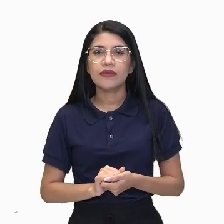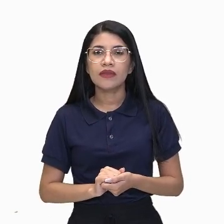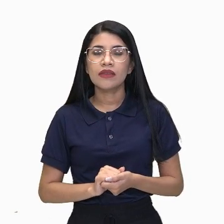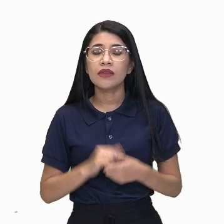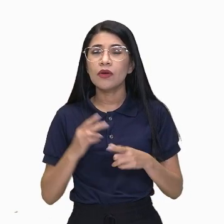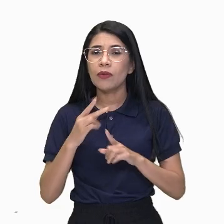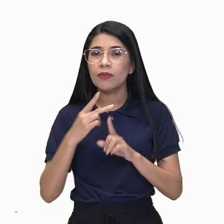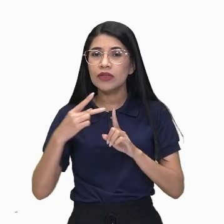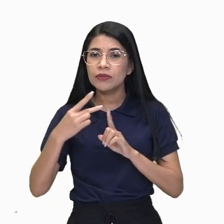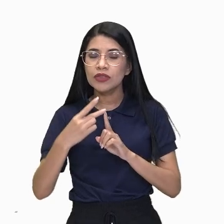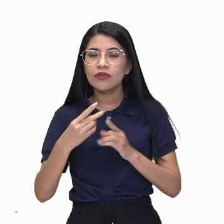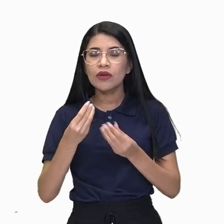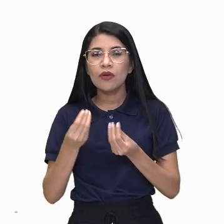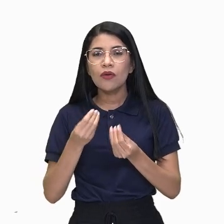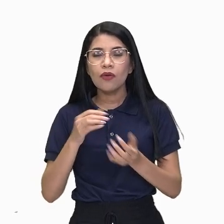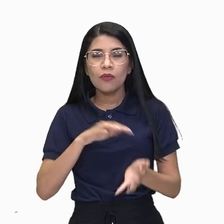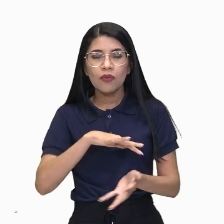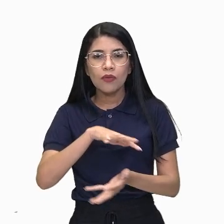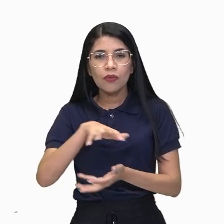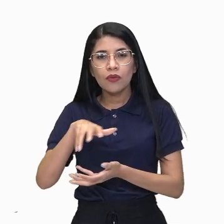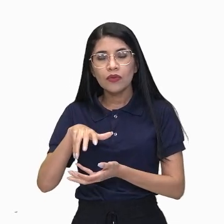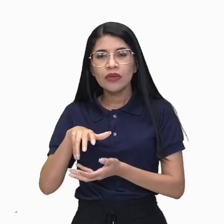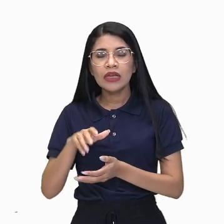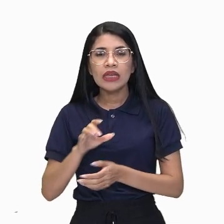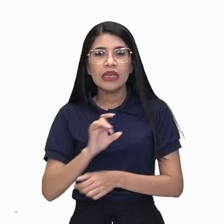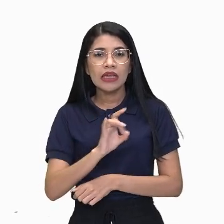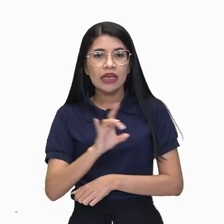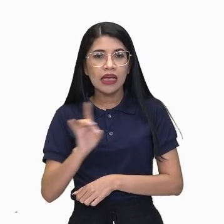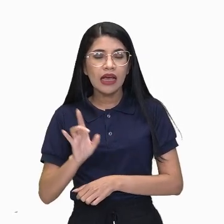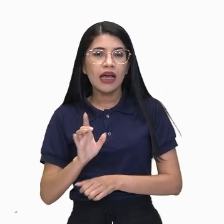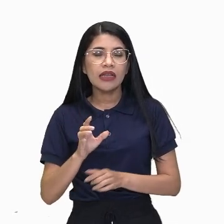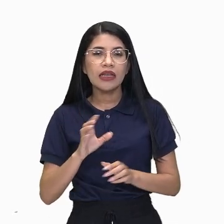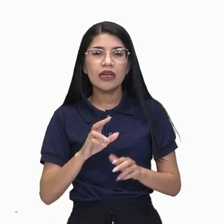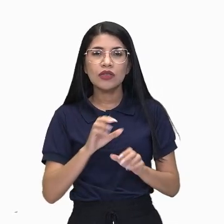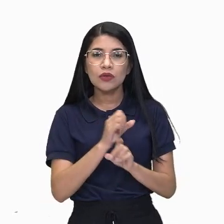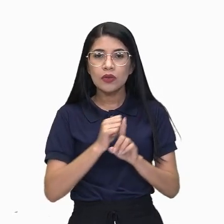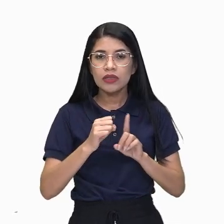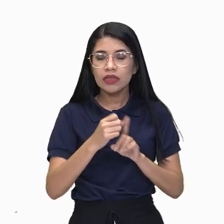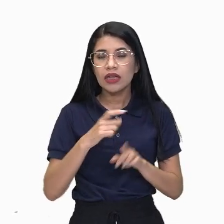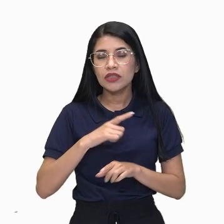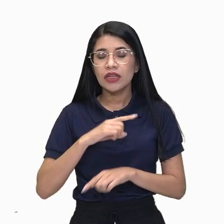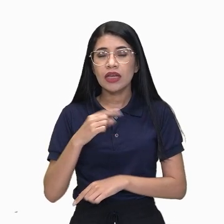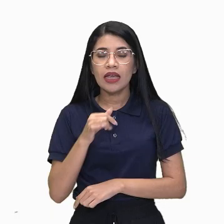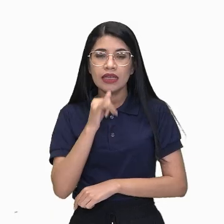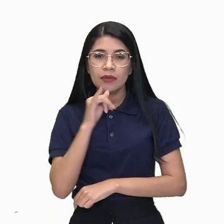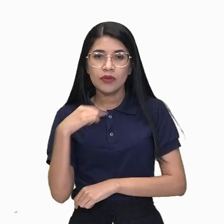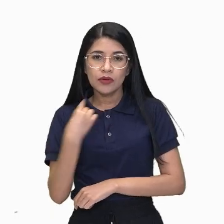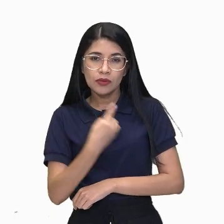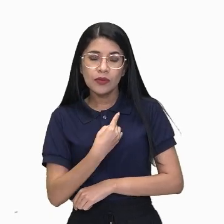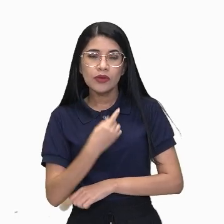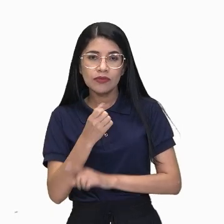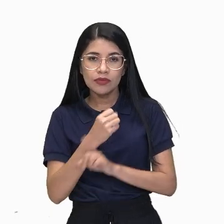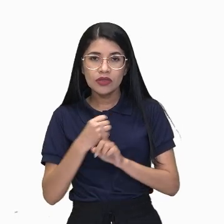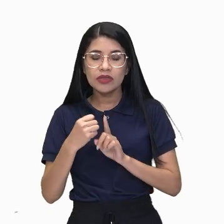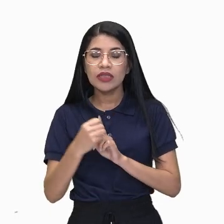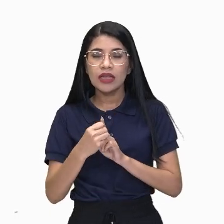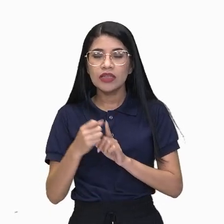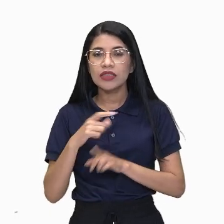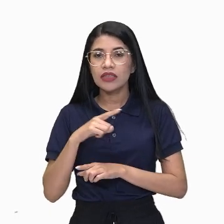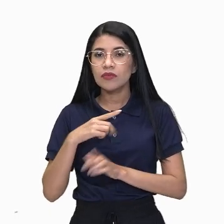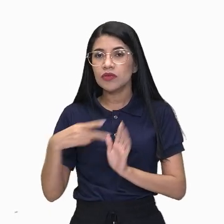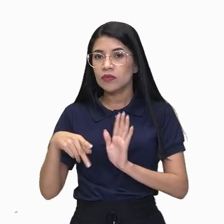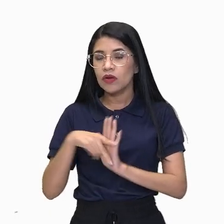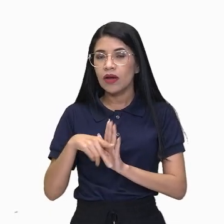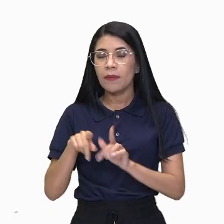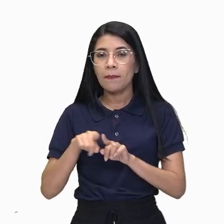visão de mundo que cada grupo tem, né? Nós temos a nossa, enquanto seres da sociedade envolvente, mas os indígenas